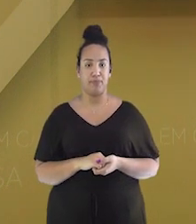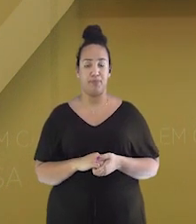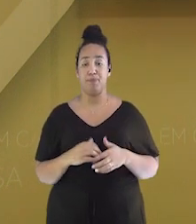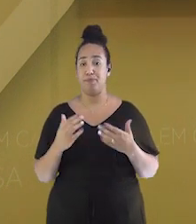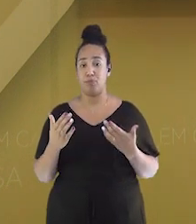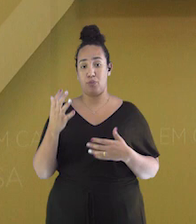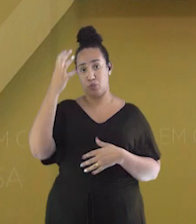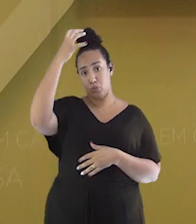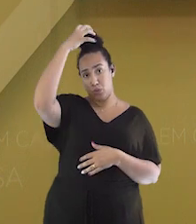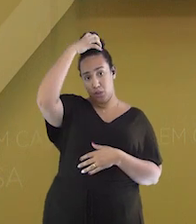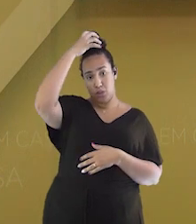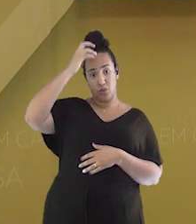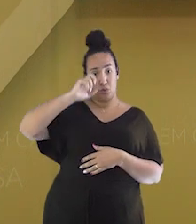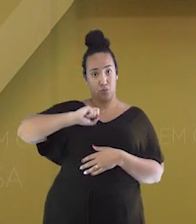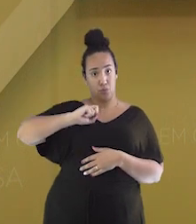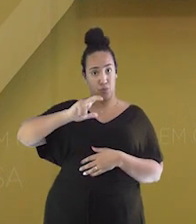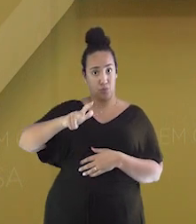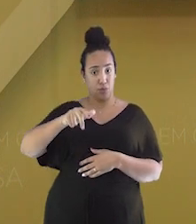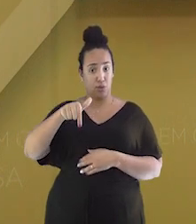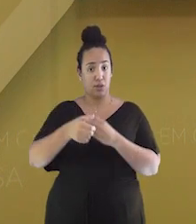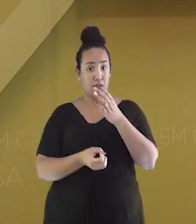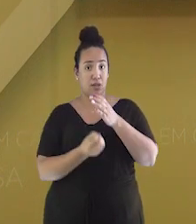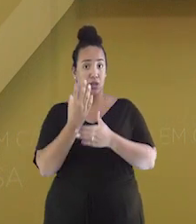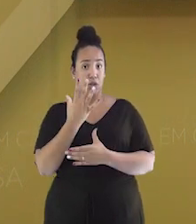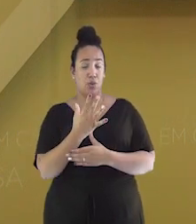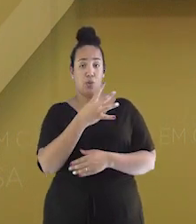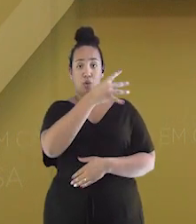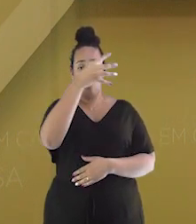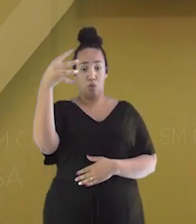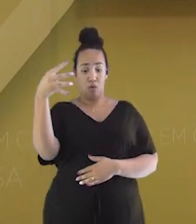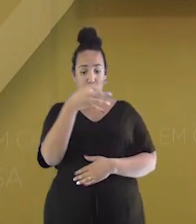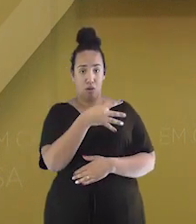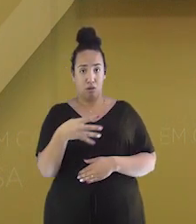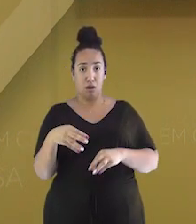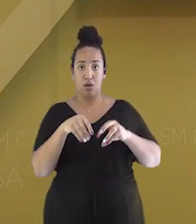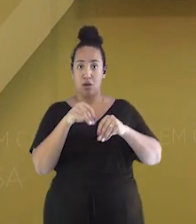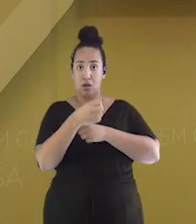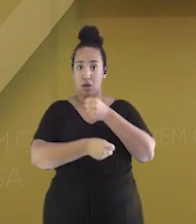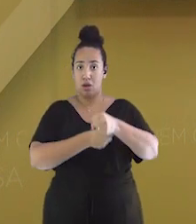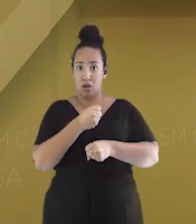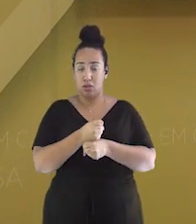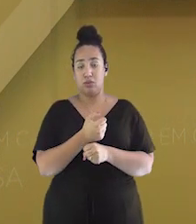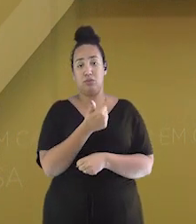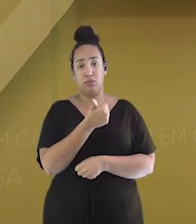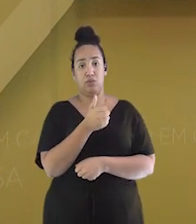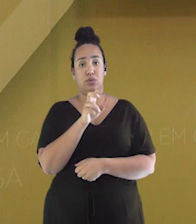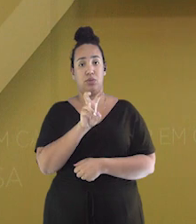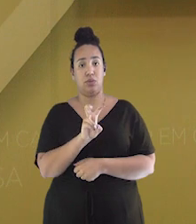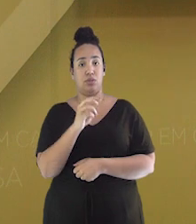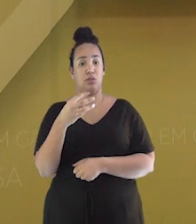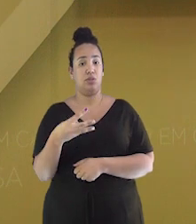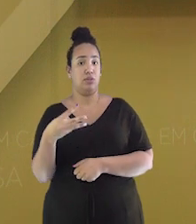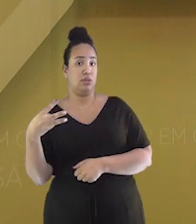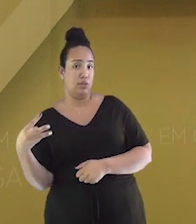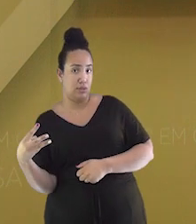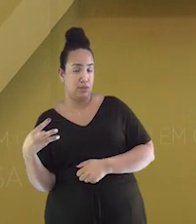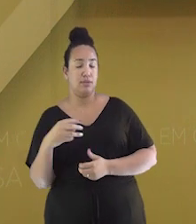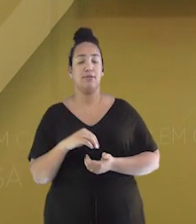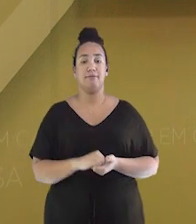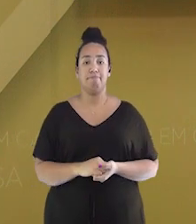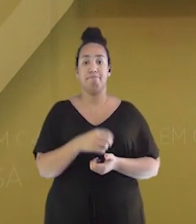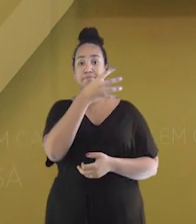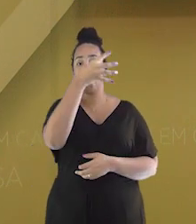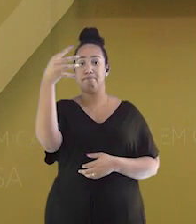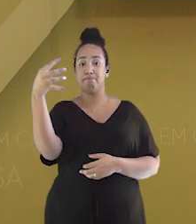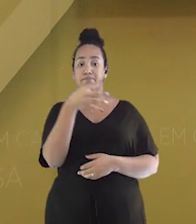III instalou o sistema das capitanias hereditárias em 1533. Isto é, as capitanias